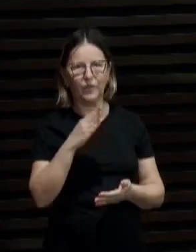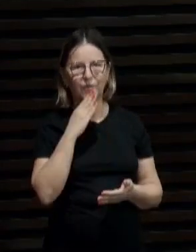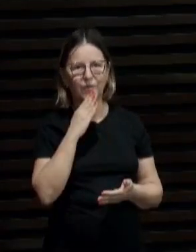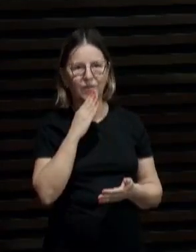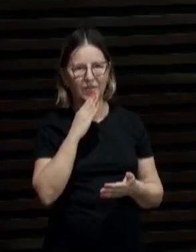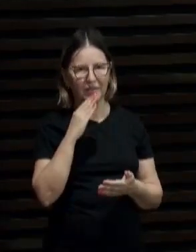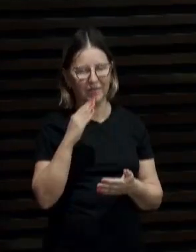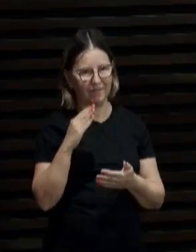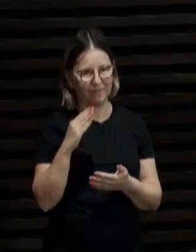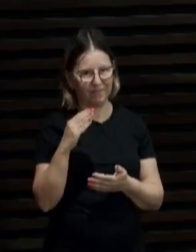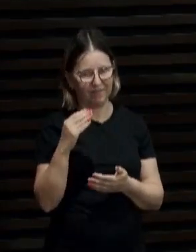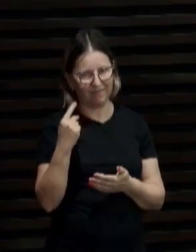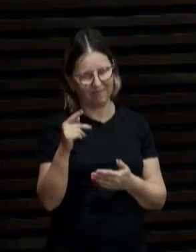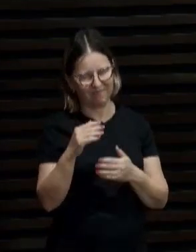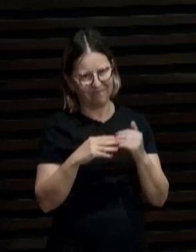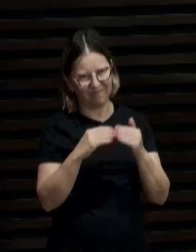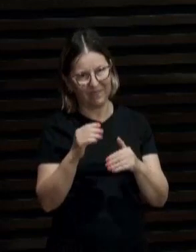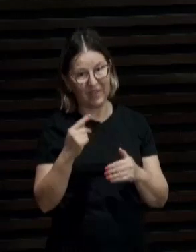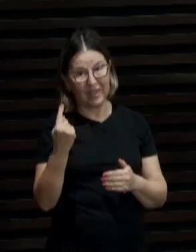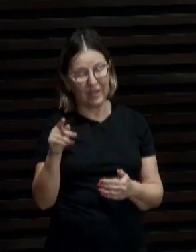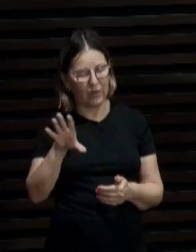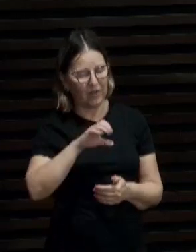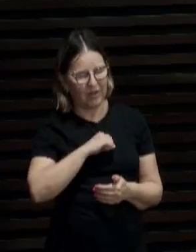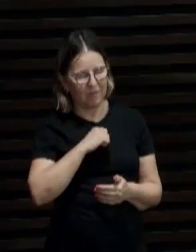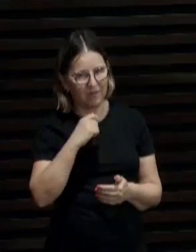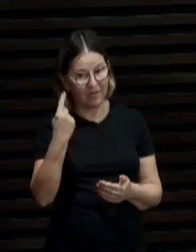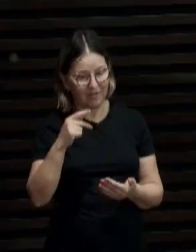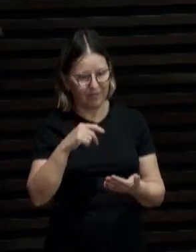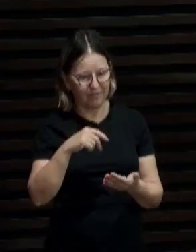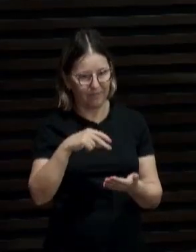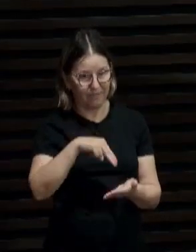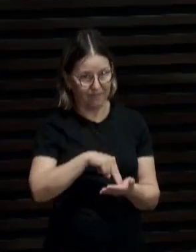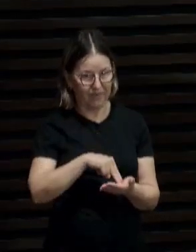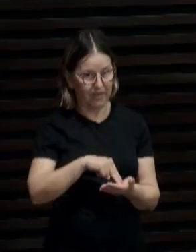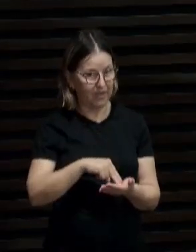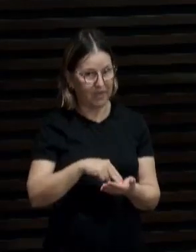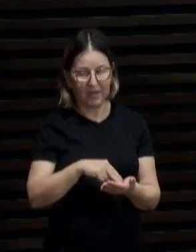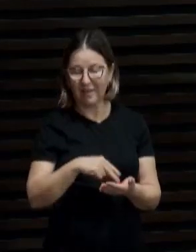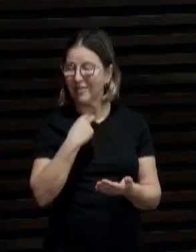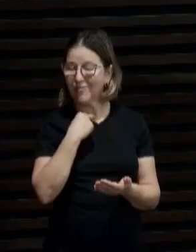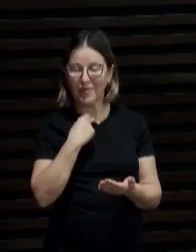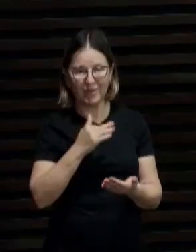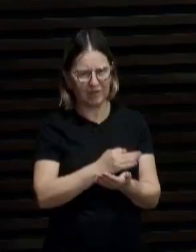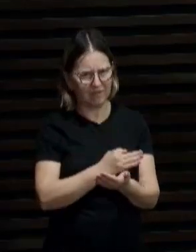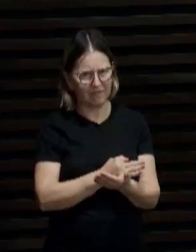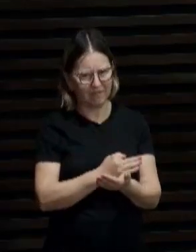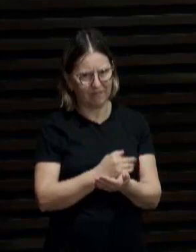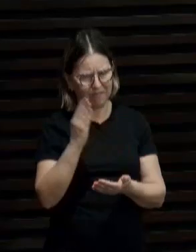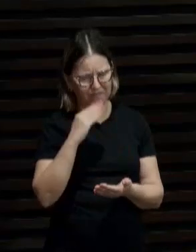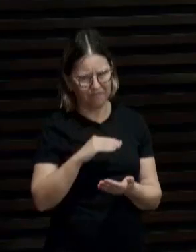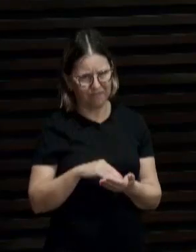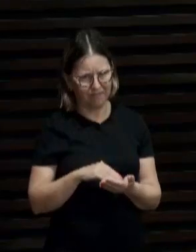o teu labor como a tua perseverança, e que não podes suportar homens maus, e que puseste à prova os que a